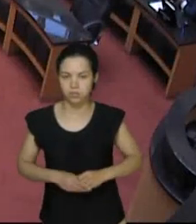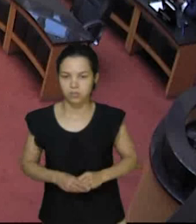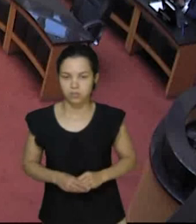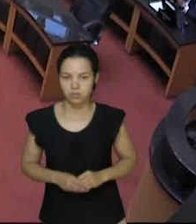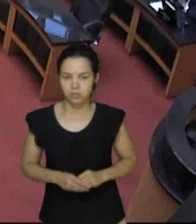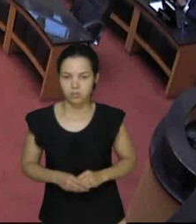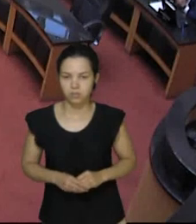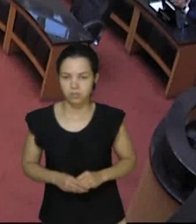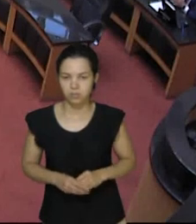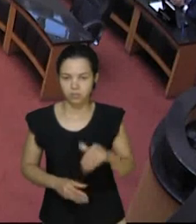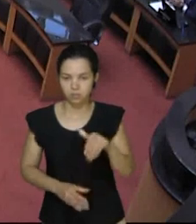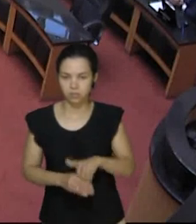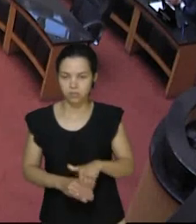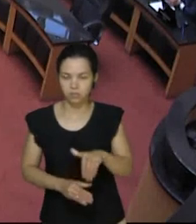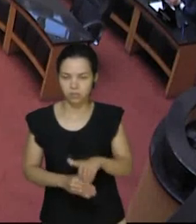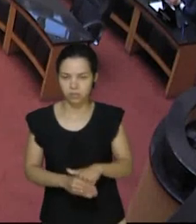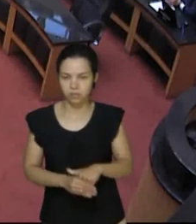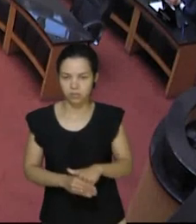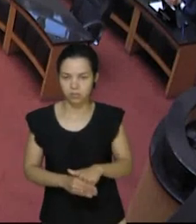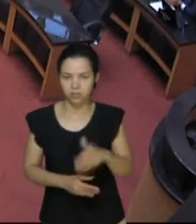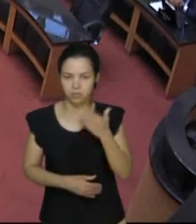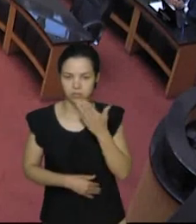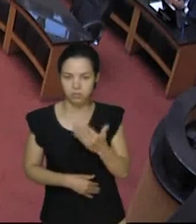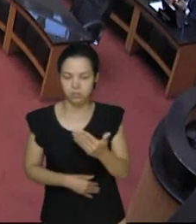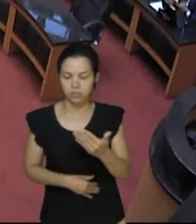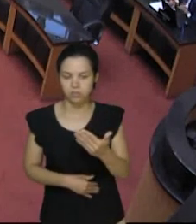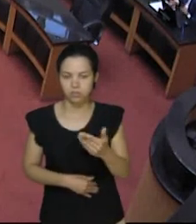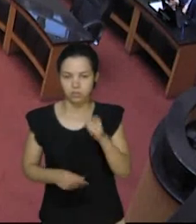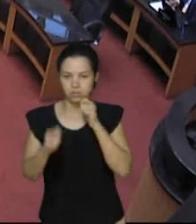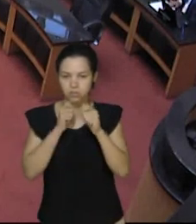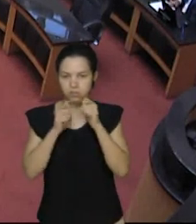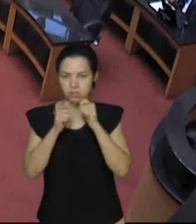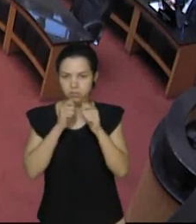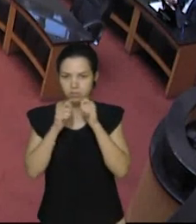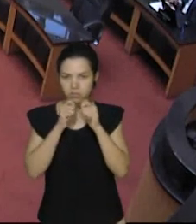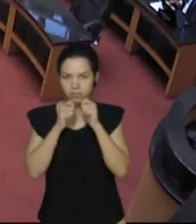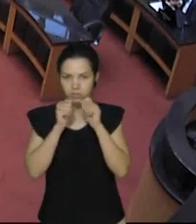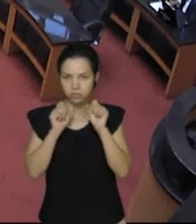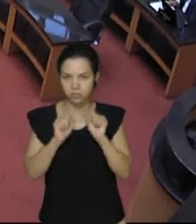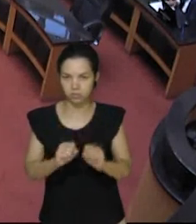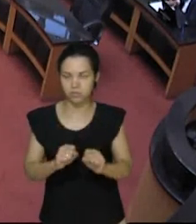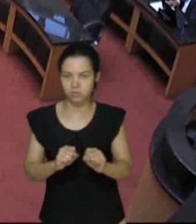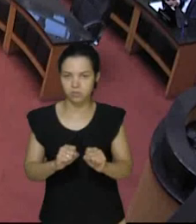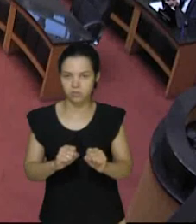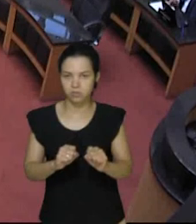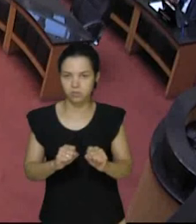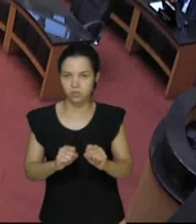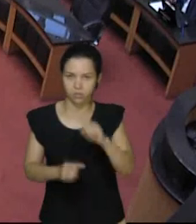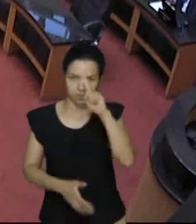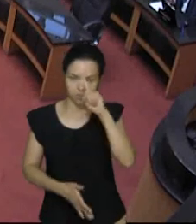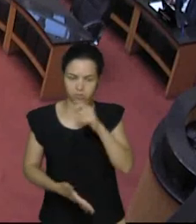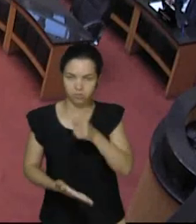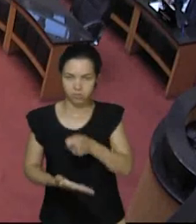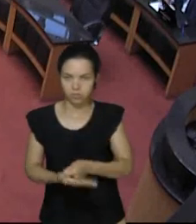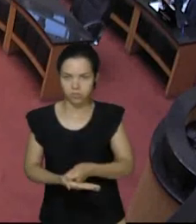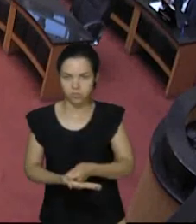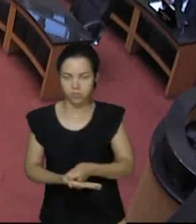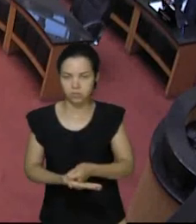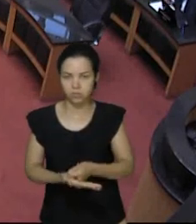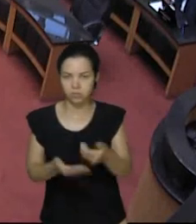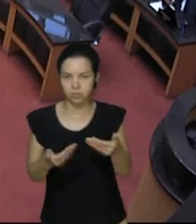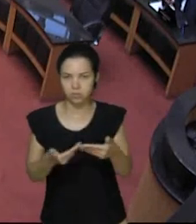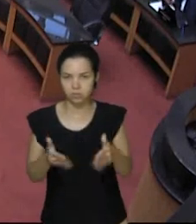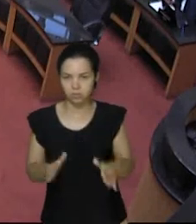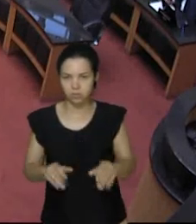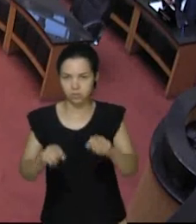Não havendo quem queira discutir em votação, peço assessoria que possa determinar a abertura do